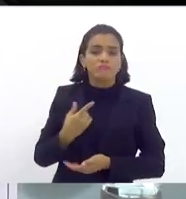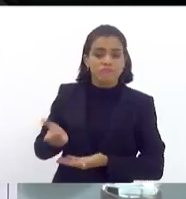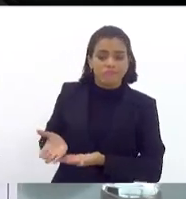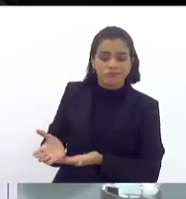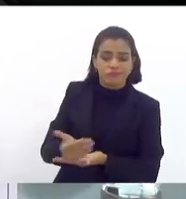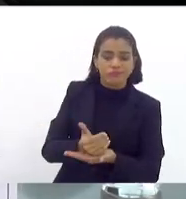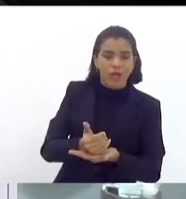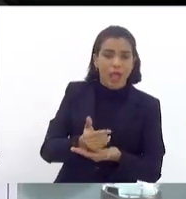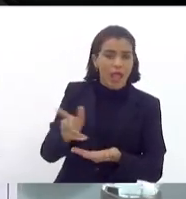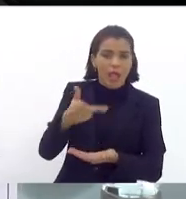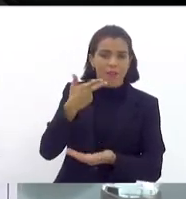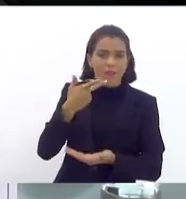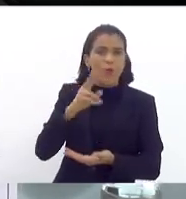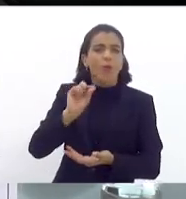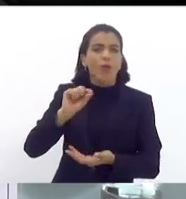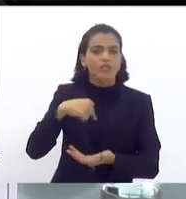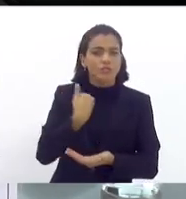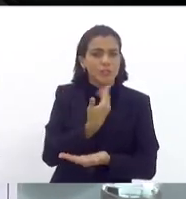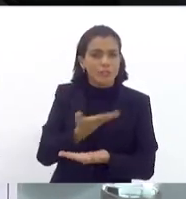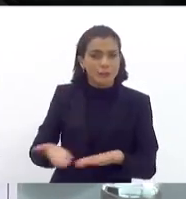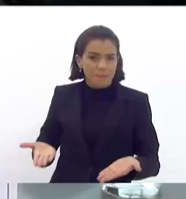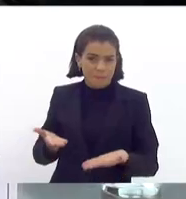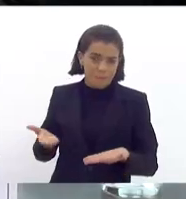perde de arrecadação.